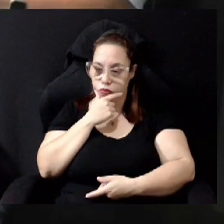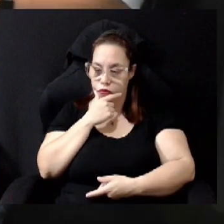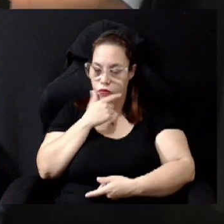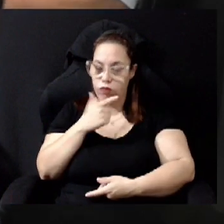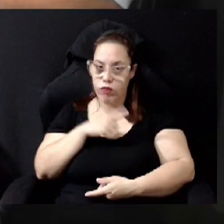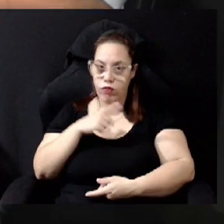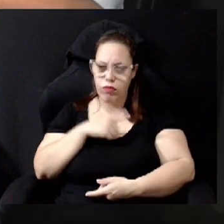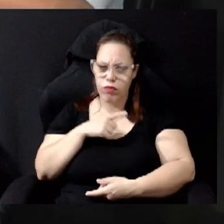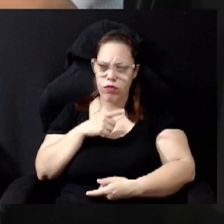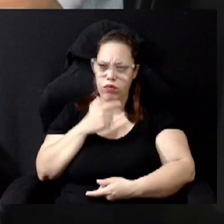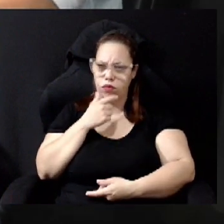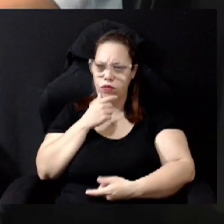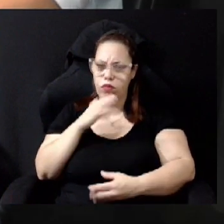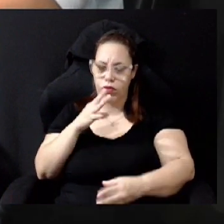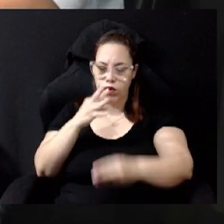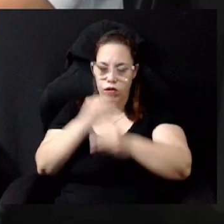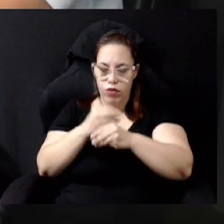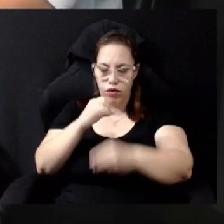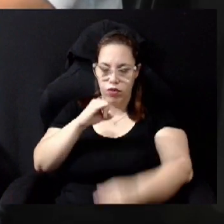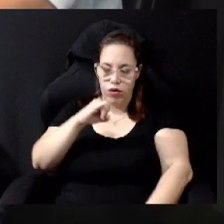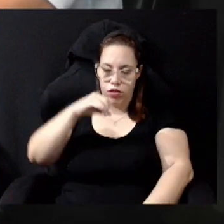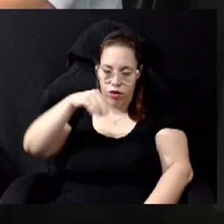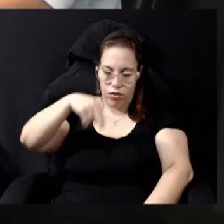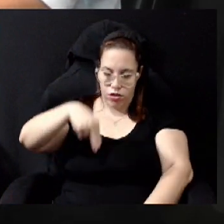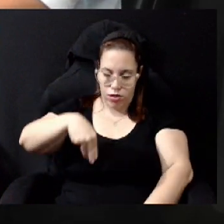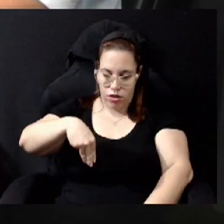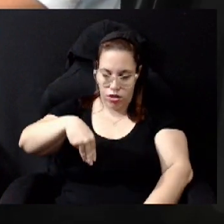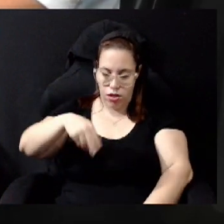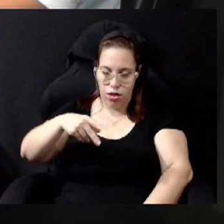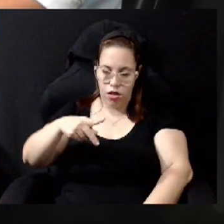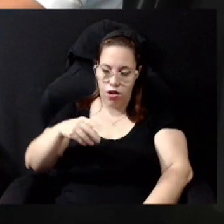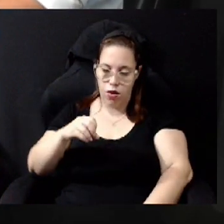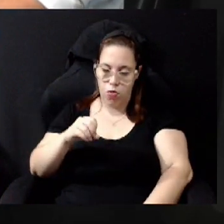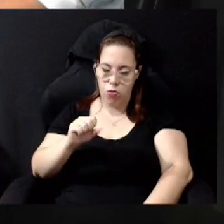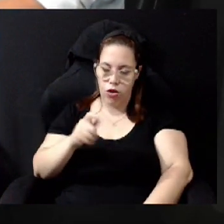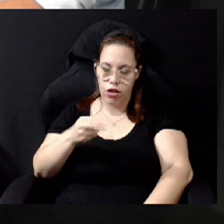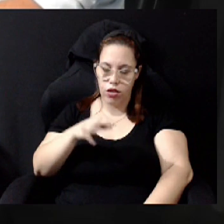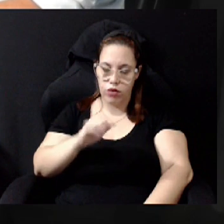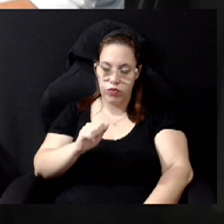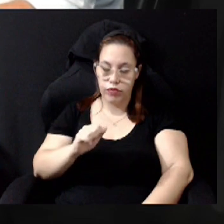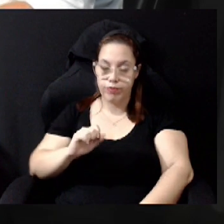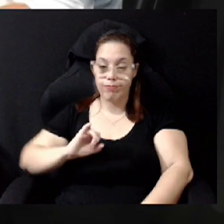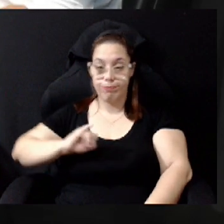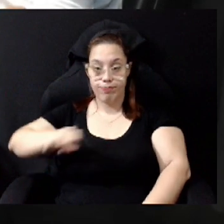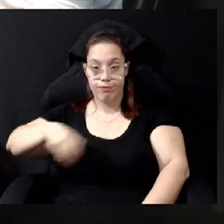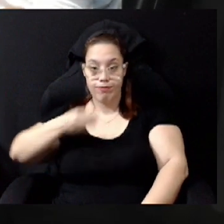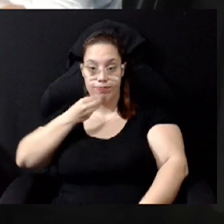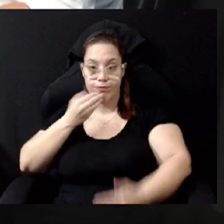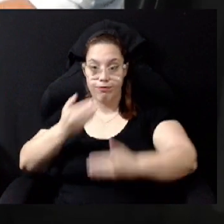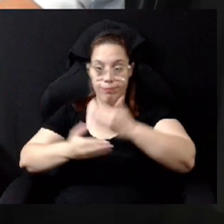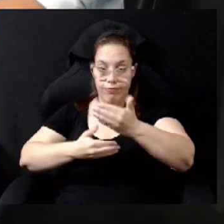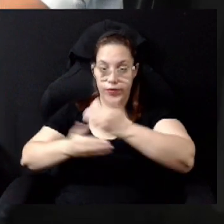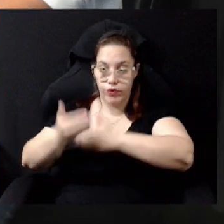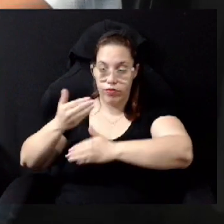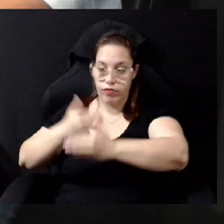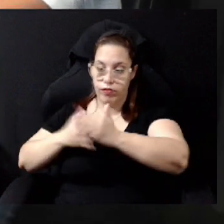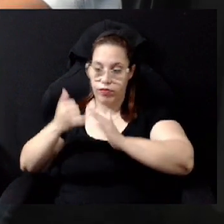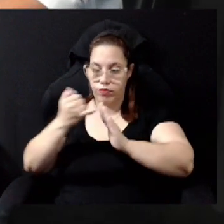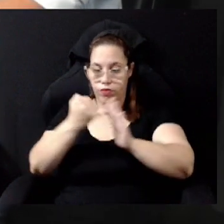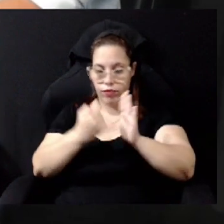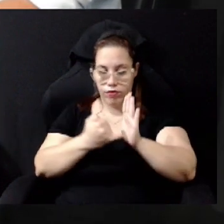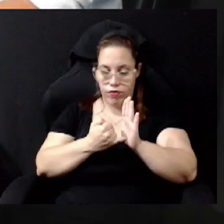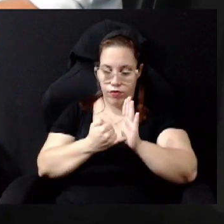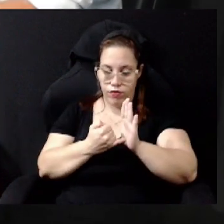nessas emendas impositivas algumas oportunidades, né? Oportunizamos aí colaborar com algumas instituições, entre elas